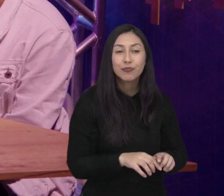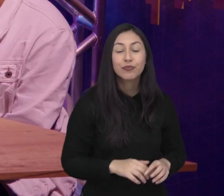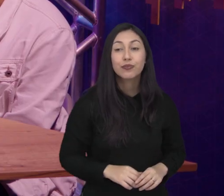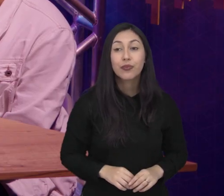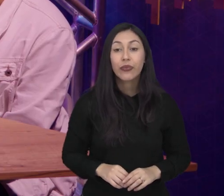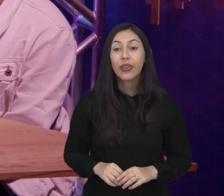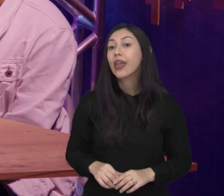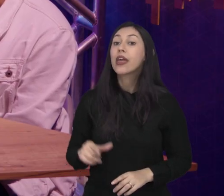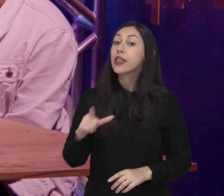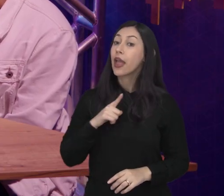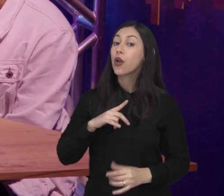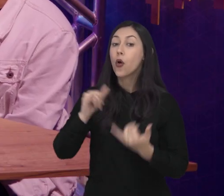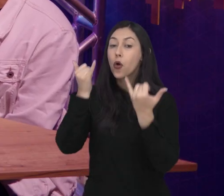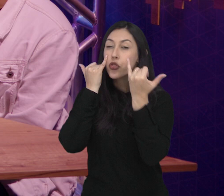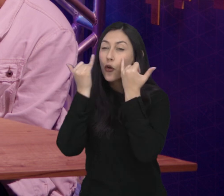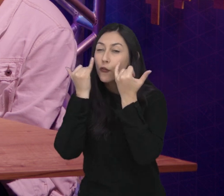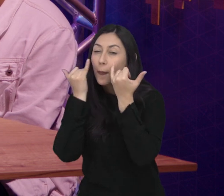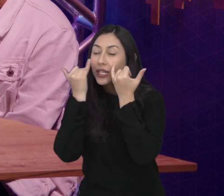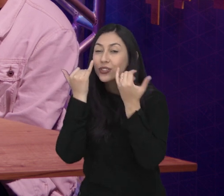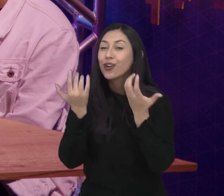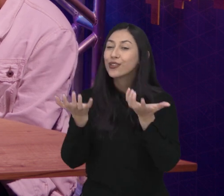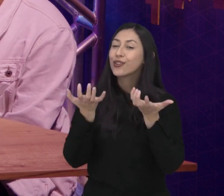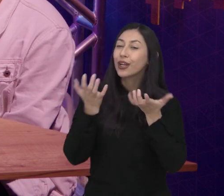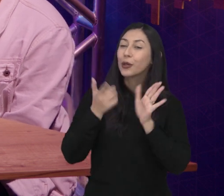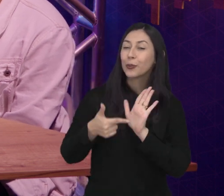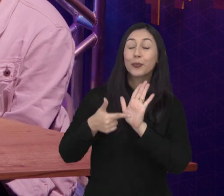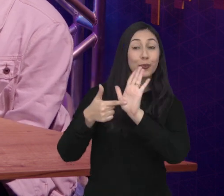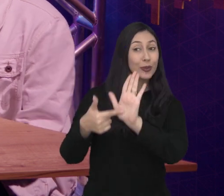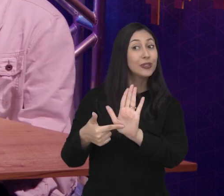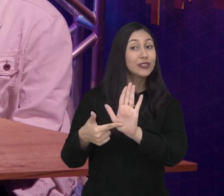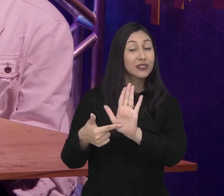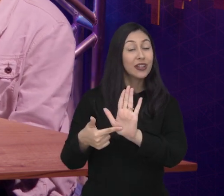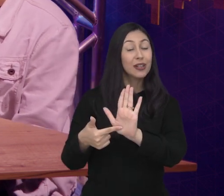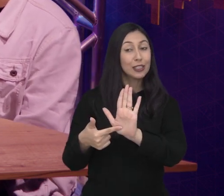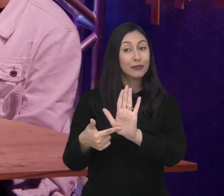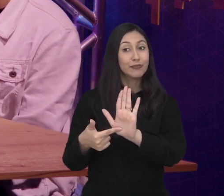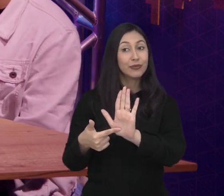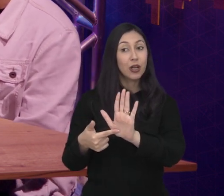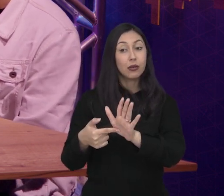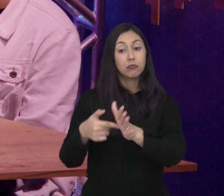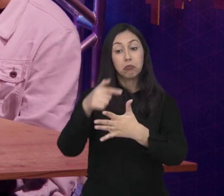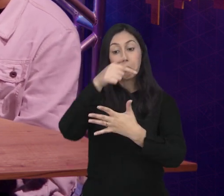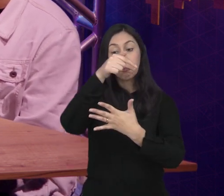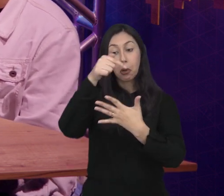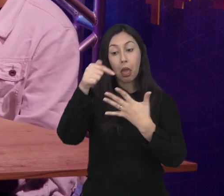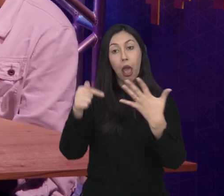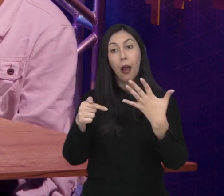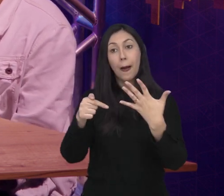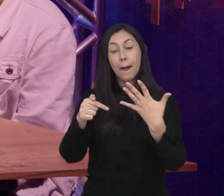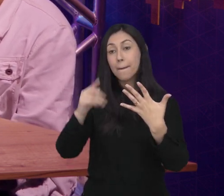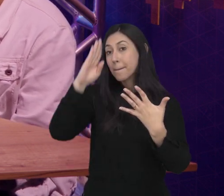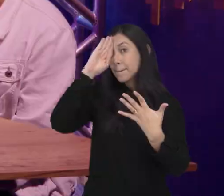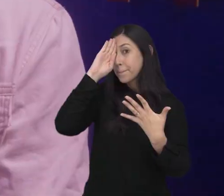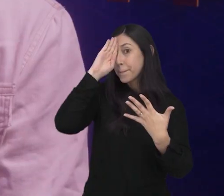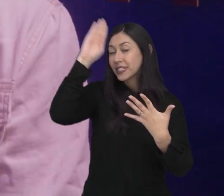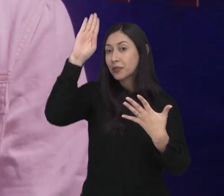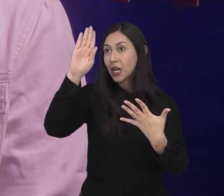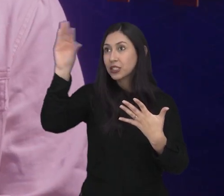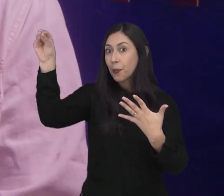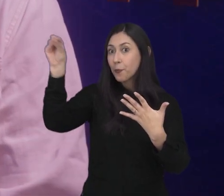né, desse lado. E vi que eu tenho alguns dados sobre isso aqui que eu queria passar para a galera, né, tipo, os